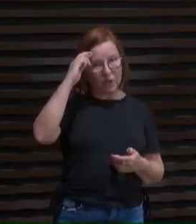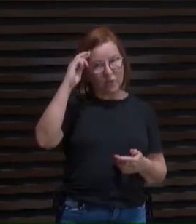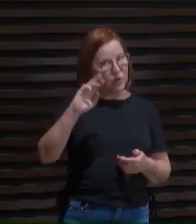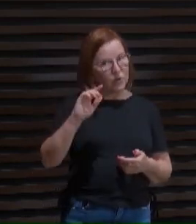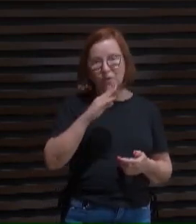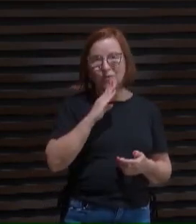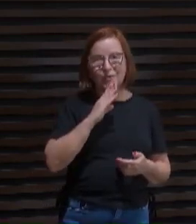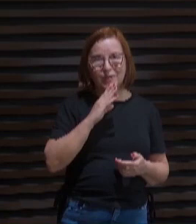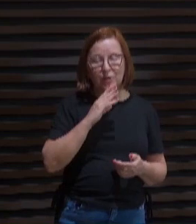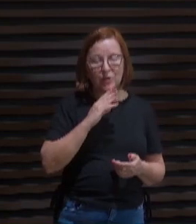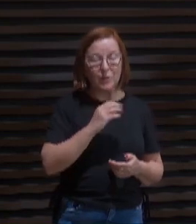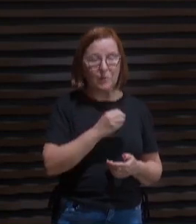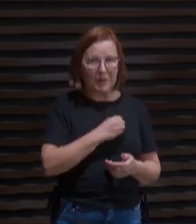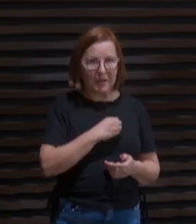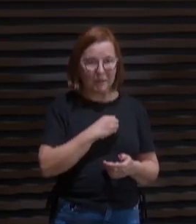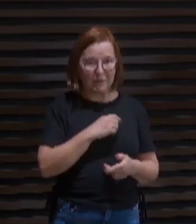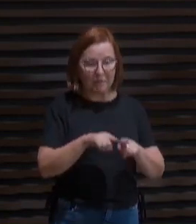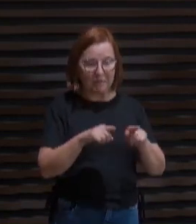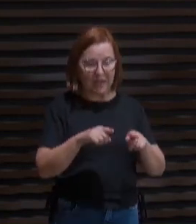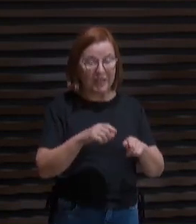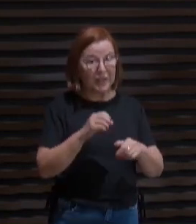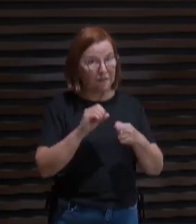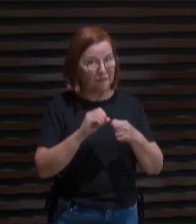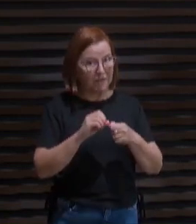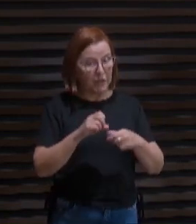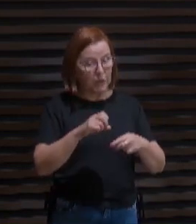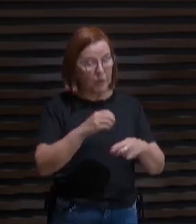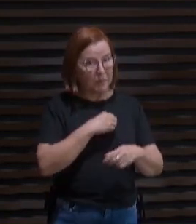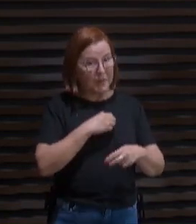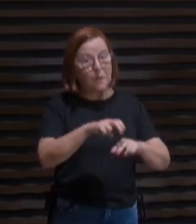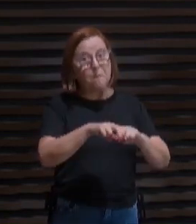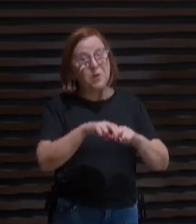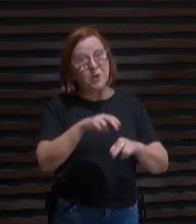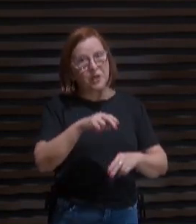pecado por nós, para que nele fôssemos feitos justiça de Deus.